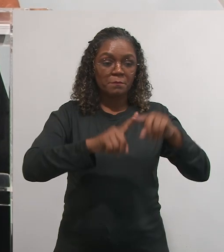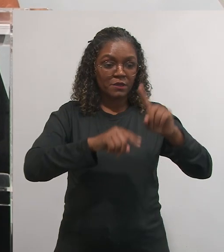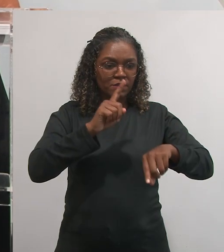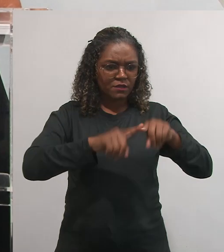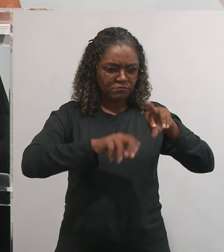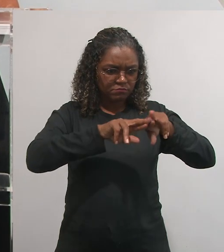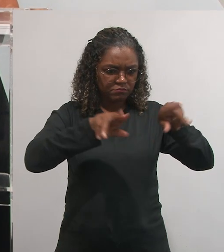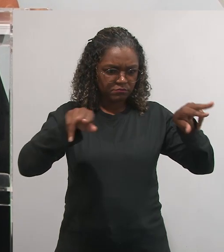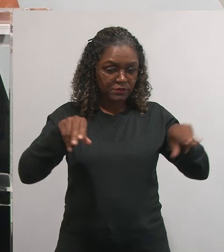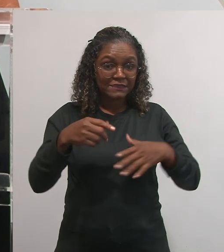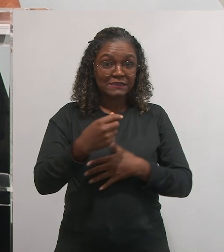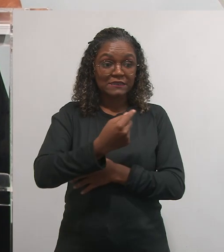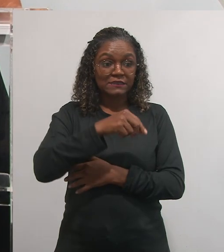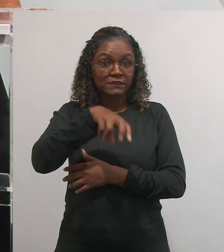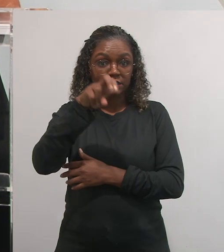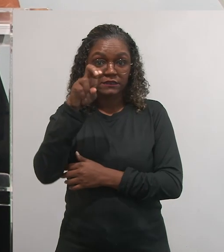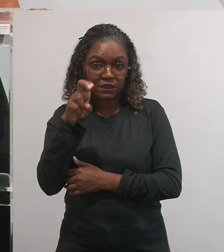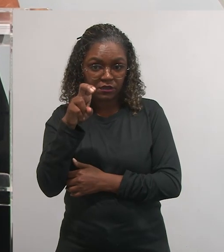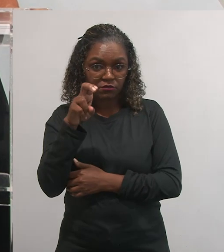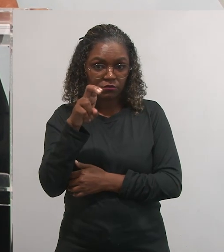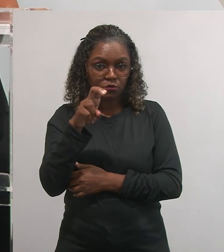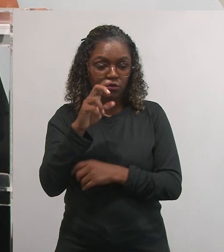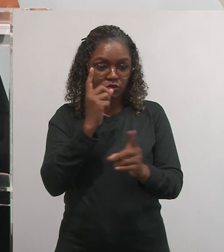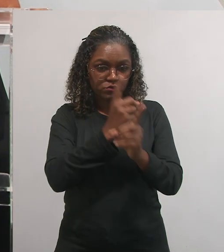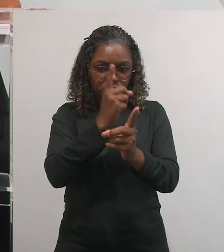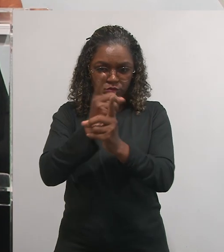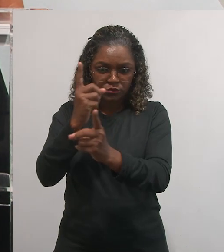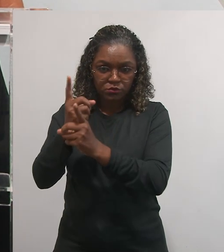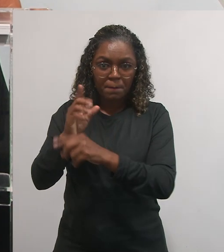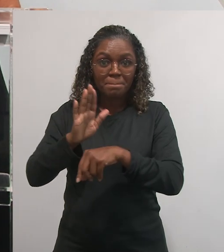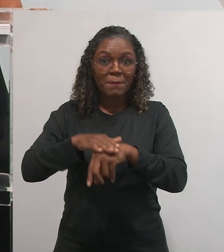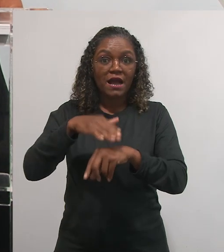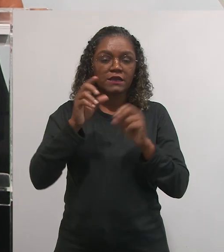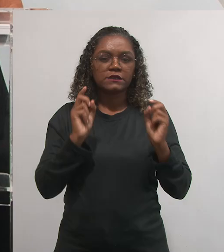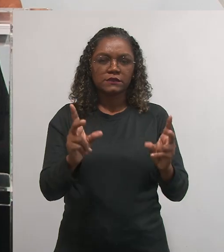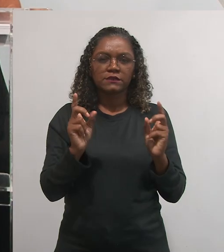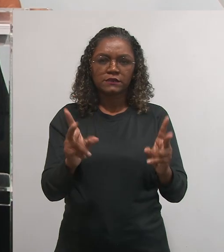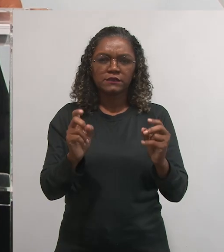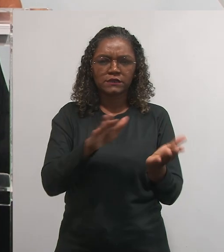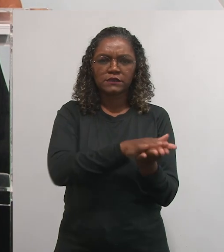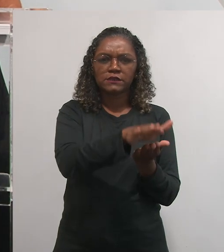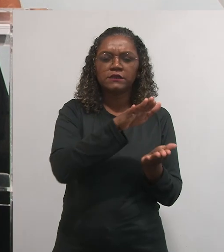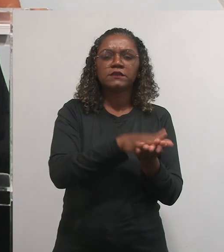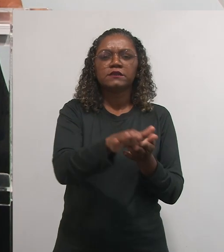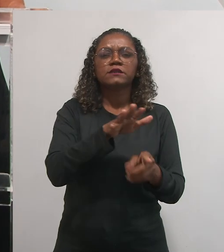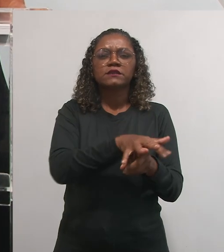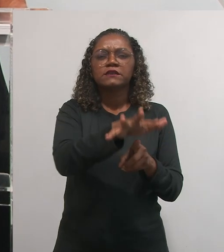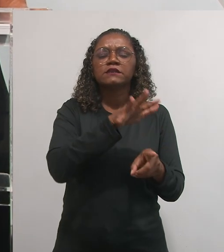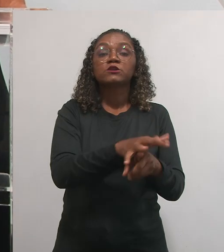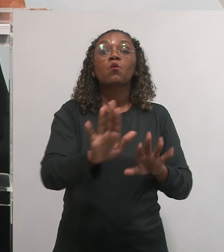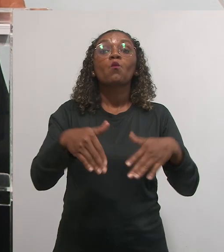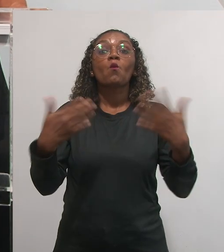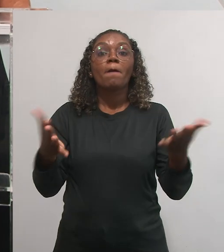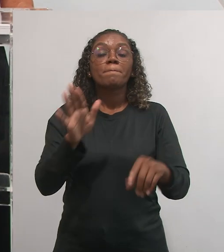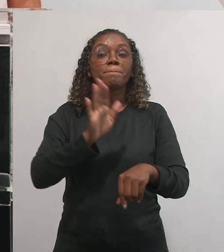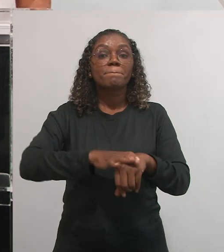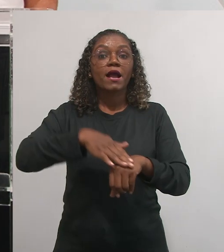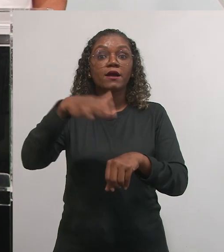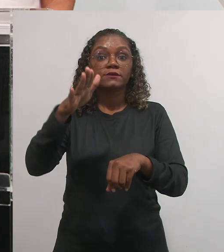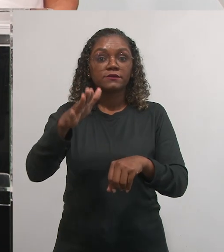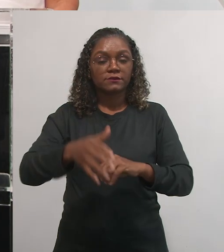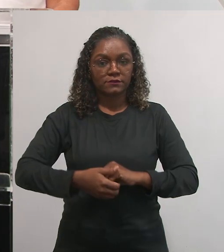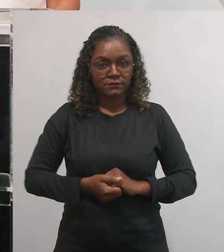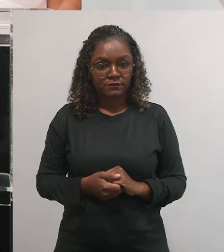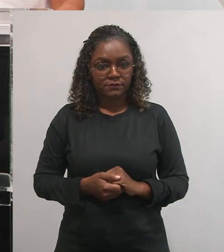vendidos vou somar mensalmente Então vamos lá pão francês eu vendo 2000 unidades de